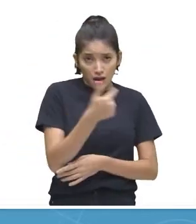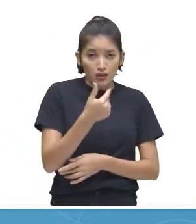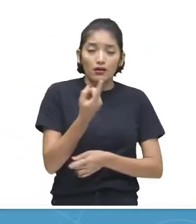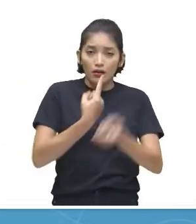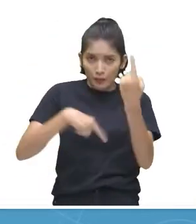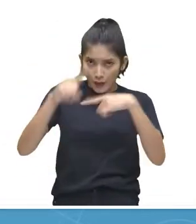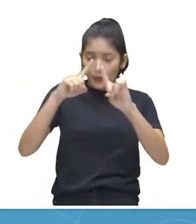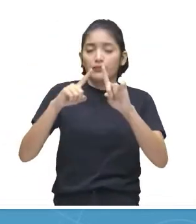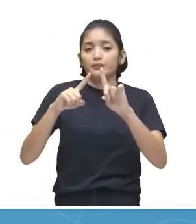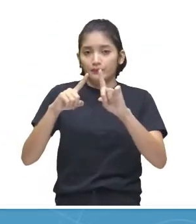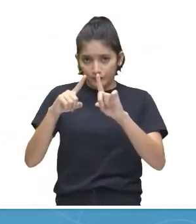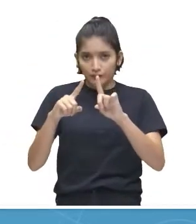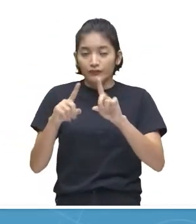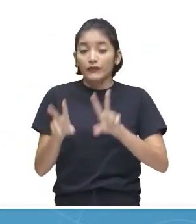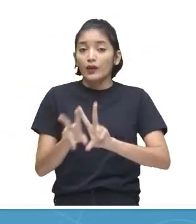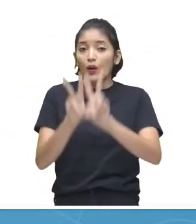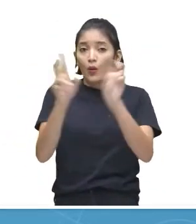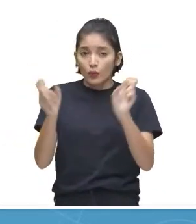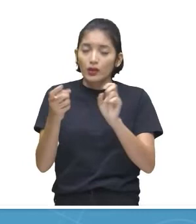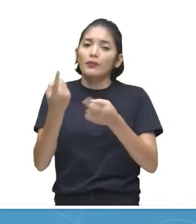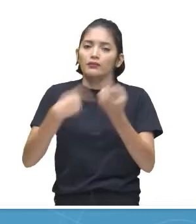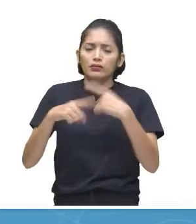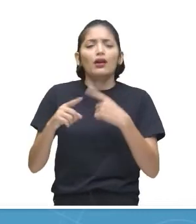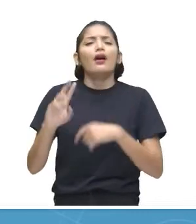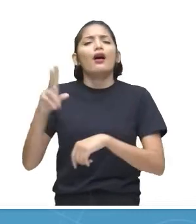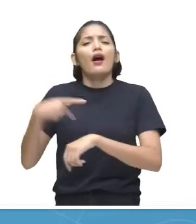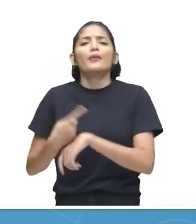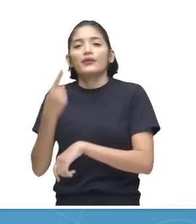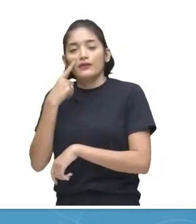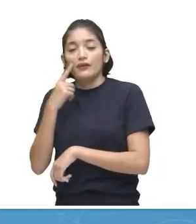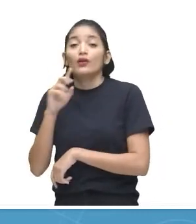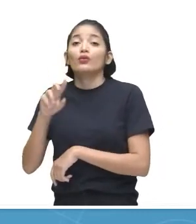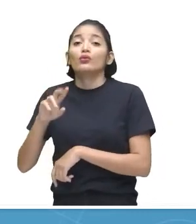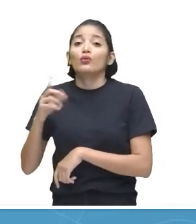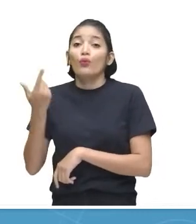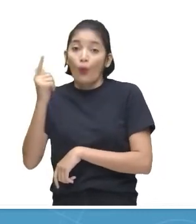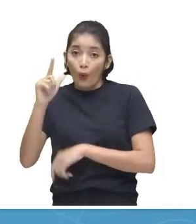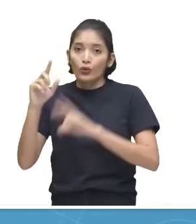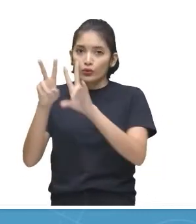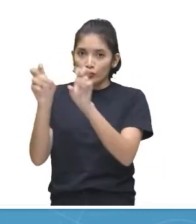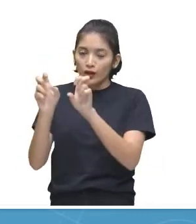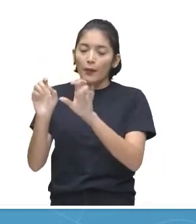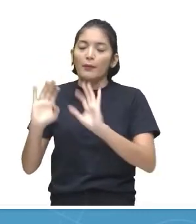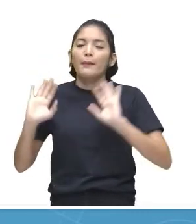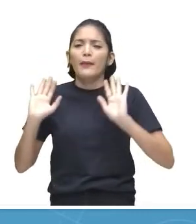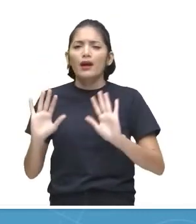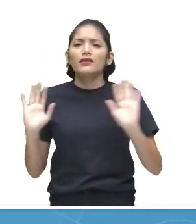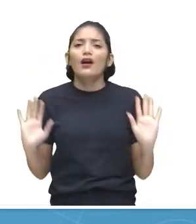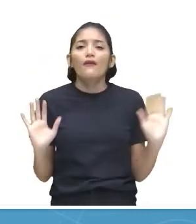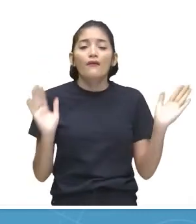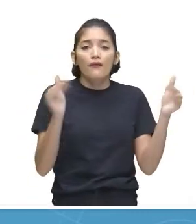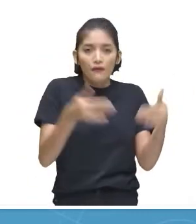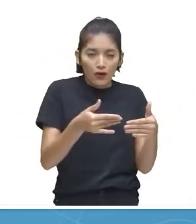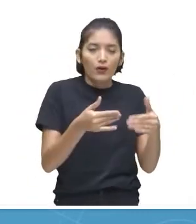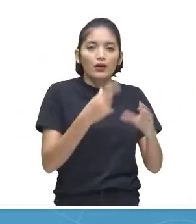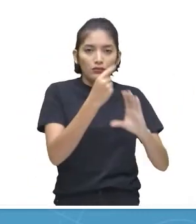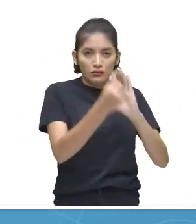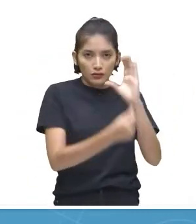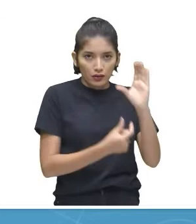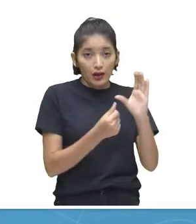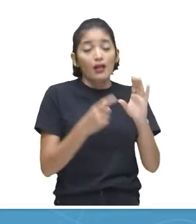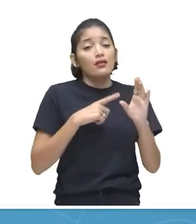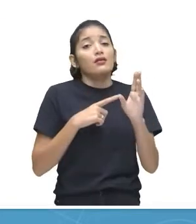mas esse tema da revolução industrial a gente vai ver numa outra aula, tá? Mas voltando para o capitalismo, então teve essa mudança,